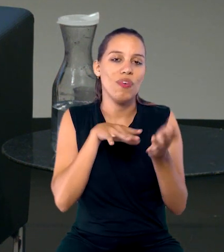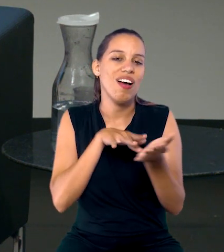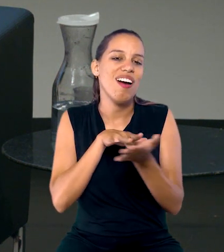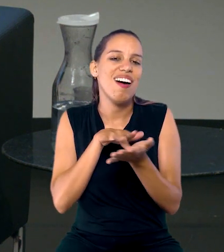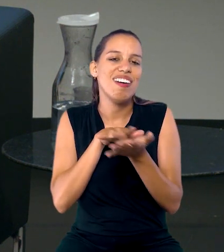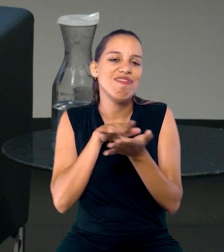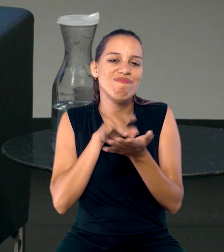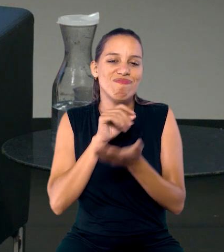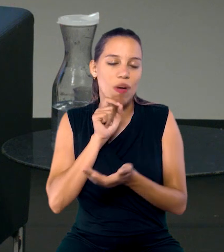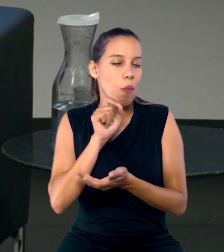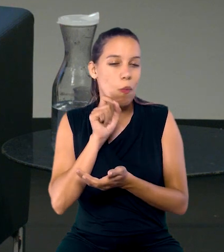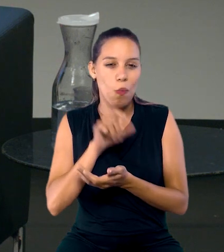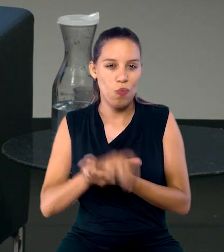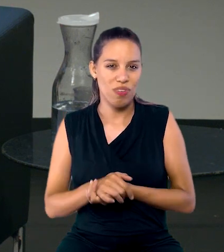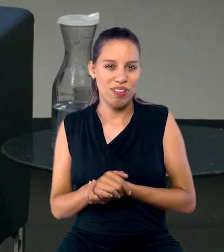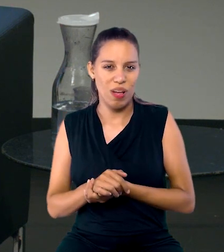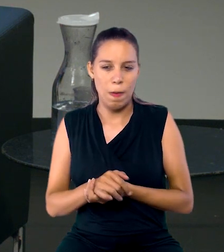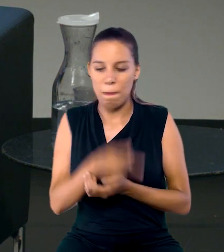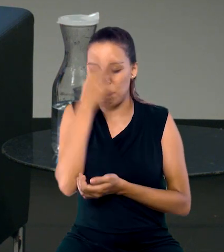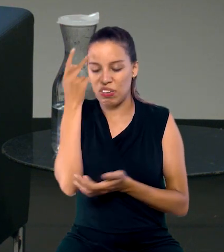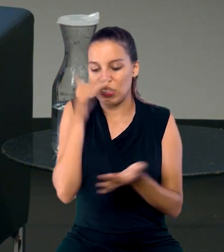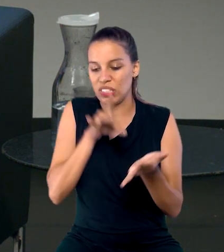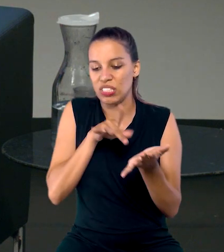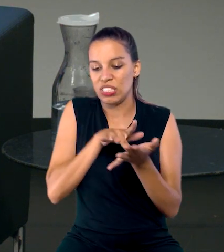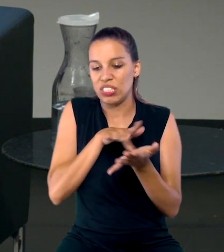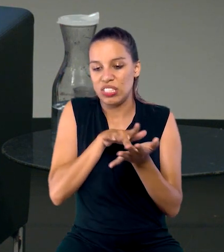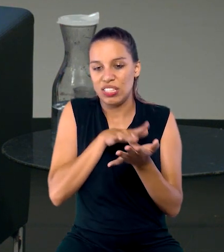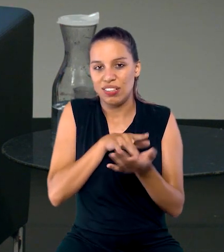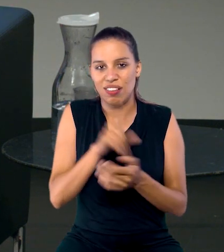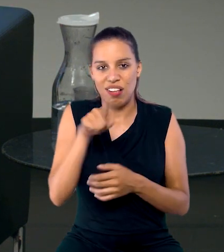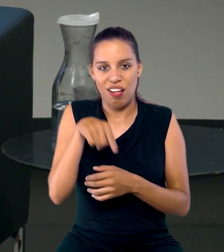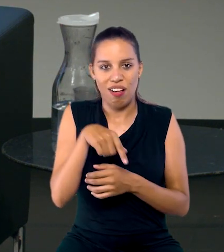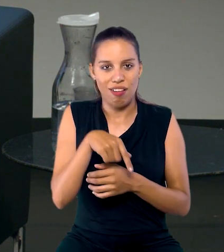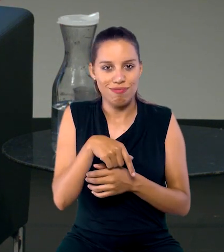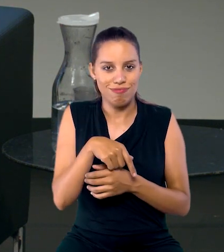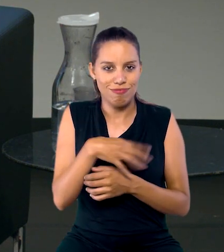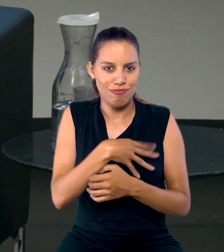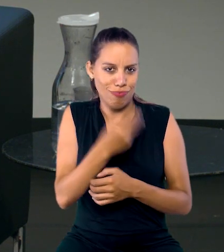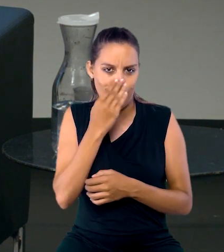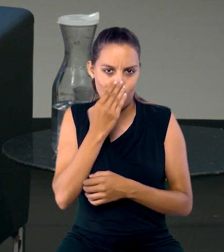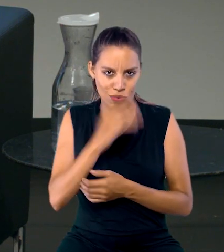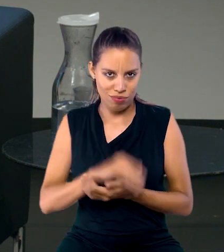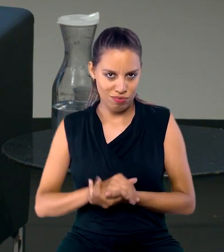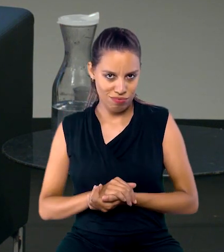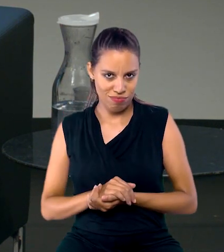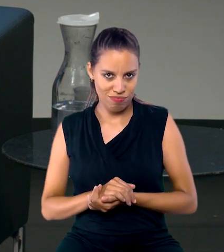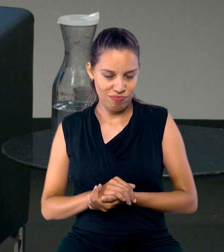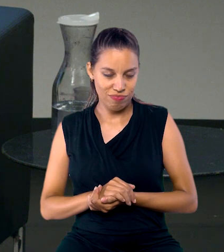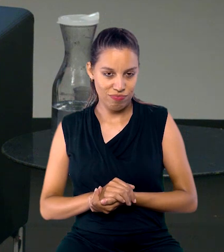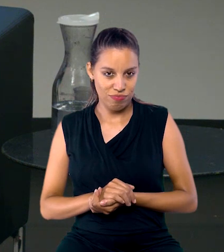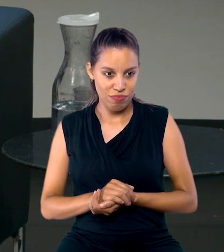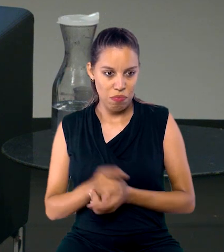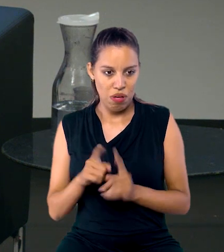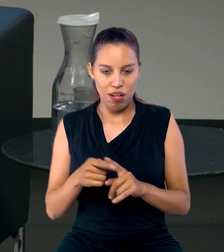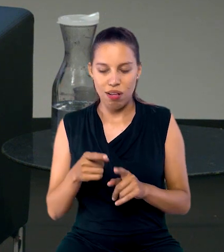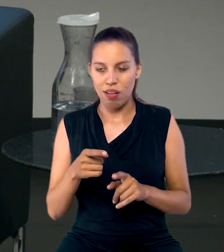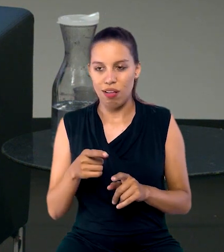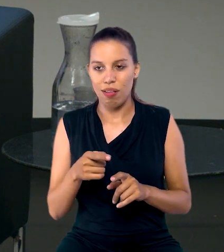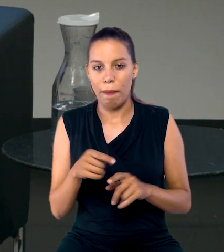eu acho que o cínico é um puta iludido, sabe? Um filho da puta iludido. Mas um